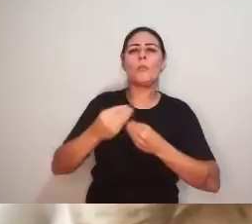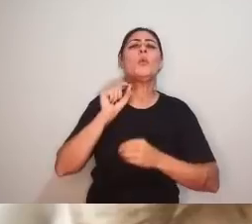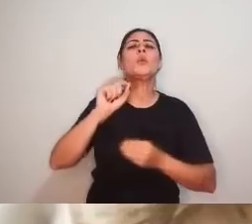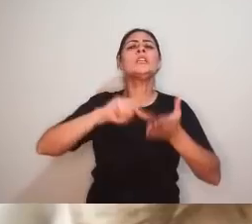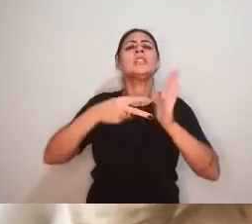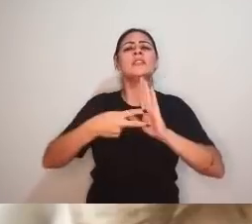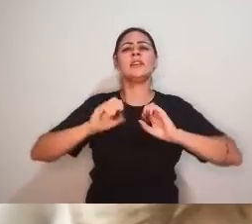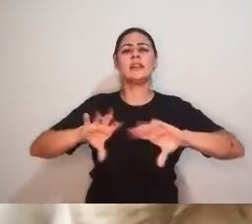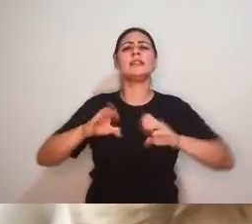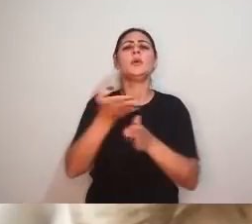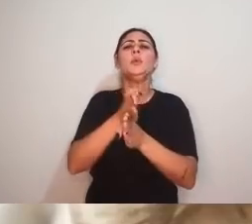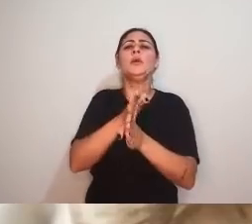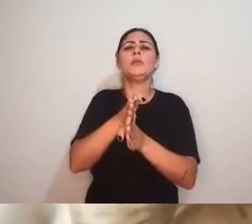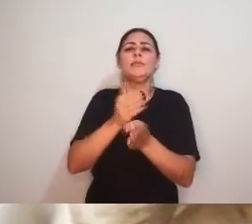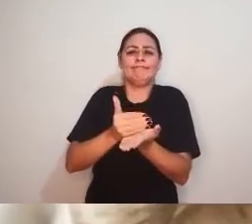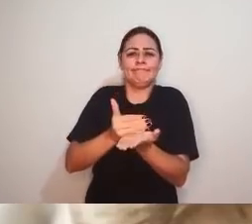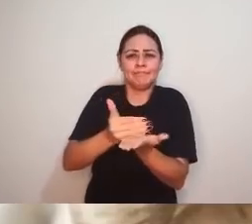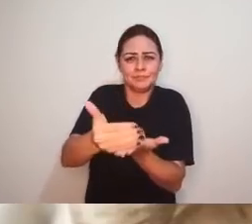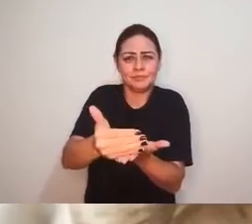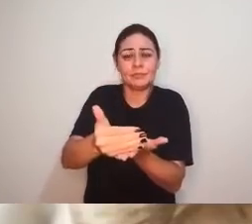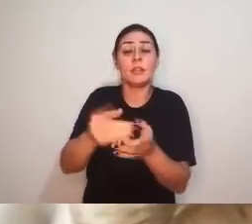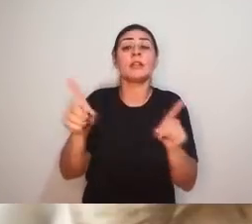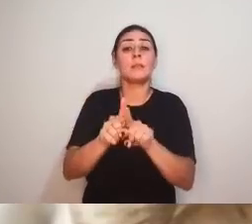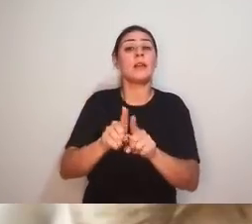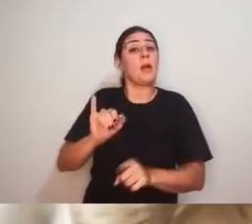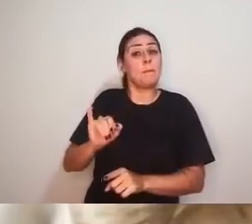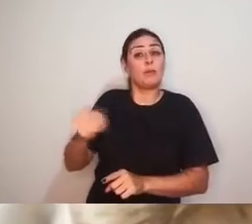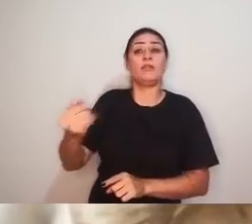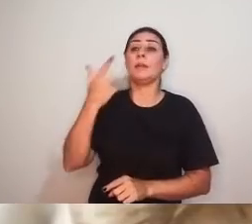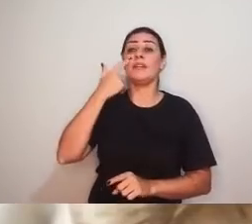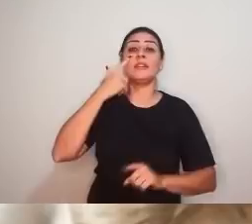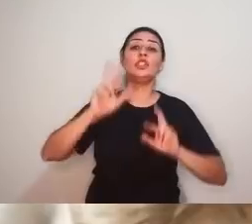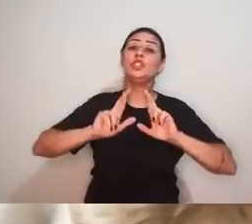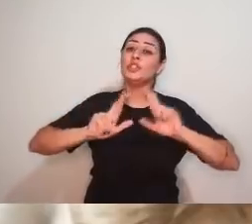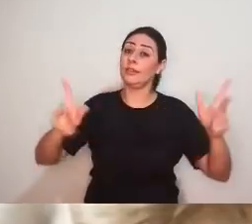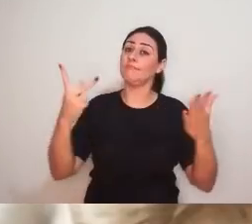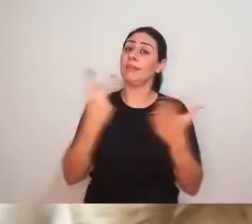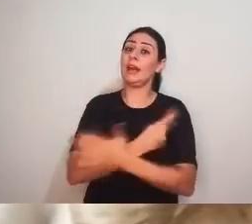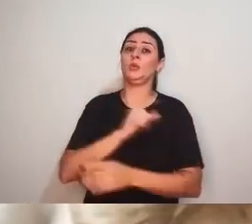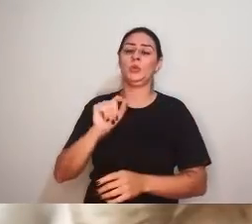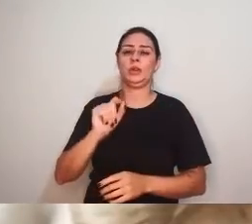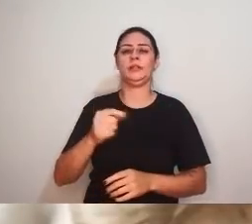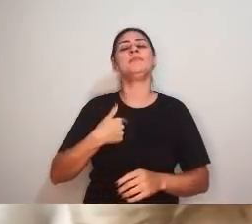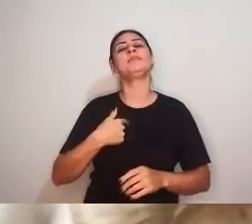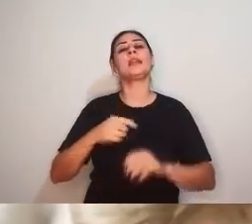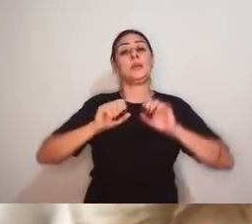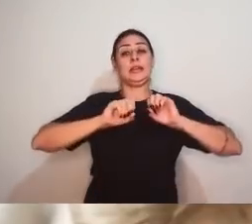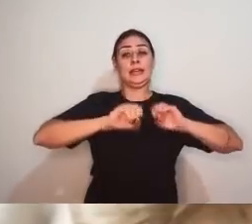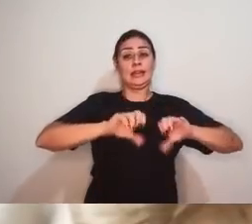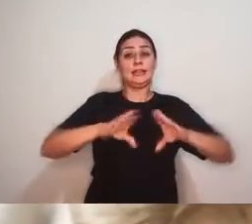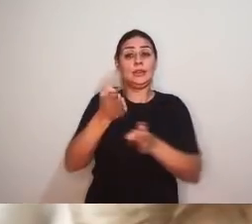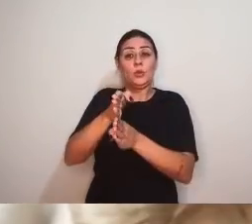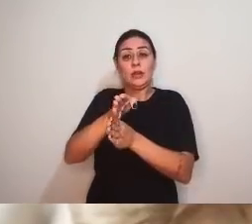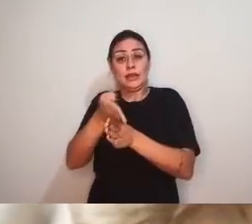Vamos ver o que é ensino híbrido. Vamos começar do começo. E aproveitar para ver também o que não é ensino híbrido. Tá? Bom,